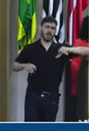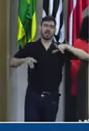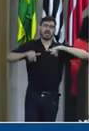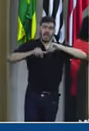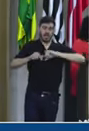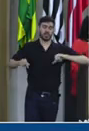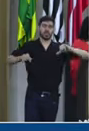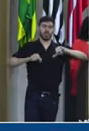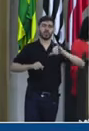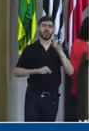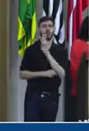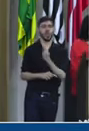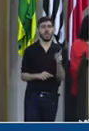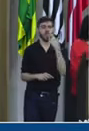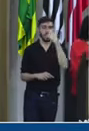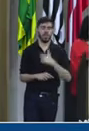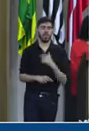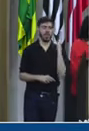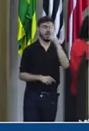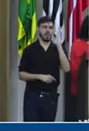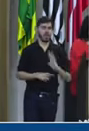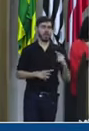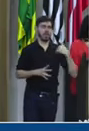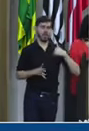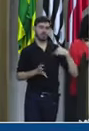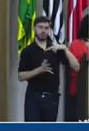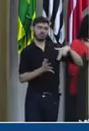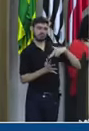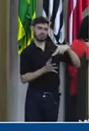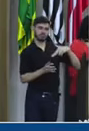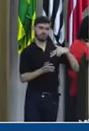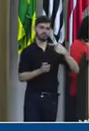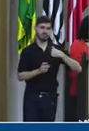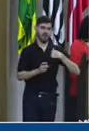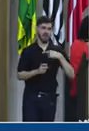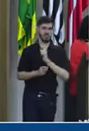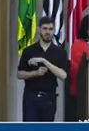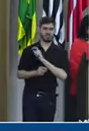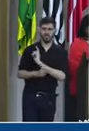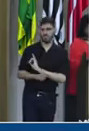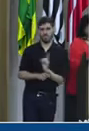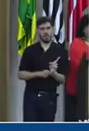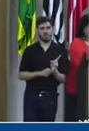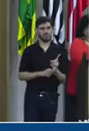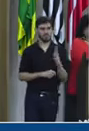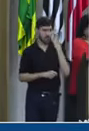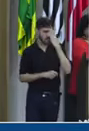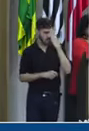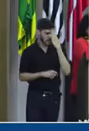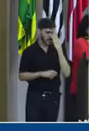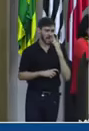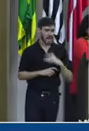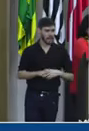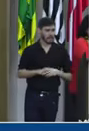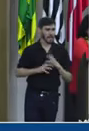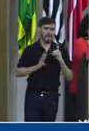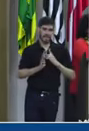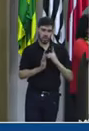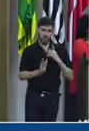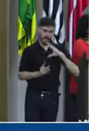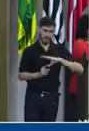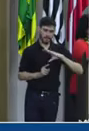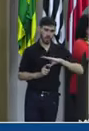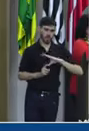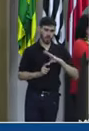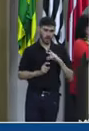campanha chamada Sou Brasileiro, Sou Cigano, Não Sou Trapaceiro. Você sabia que nós temos dicionário em português